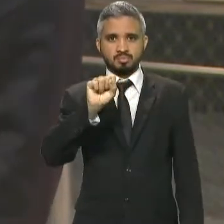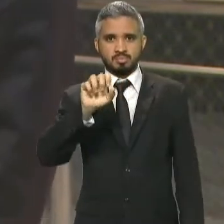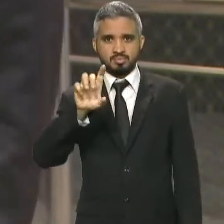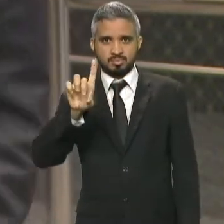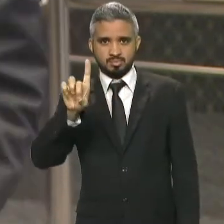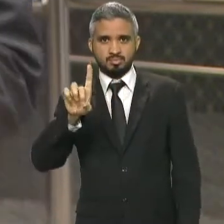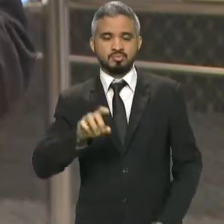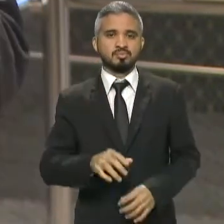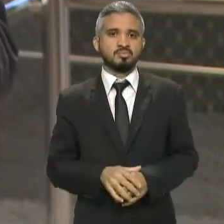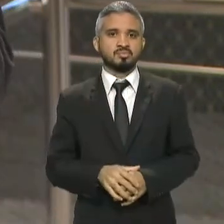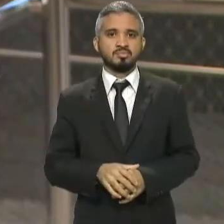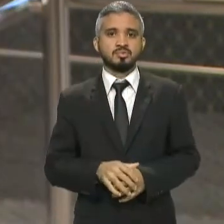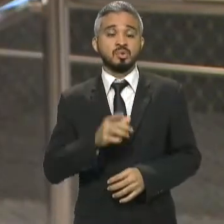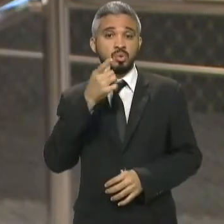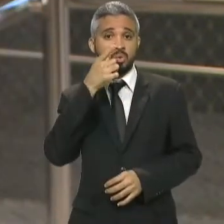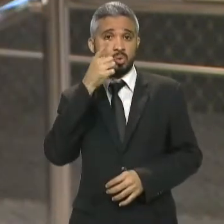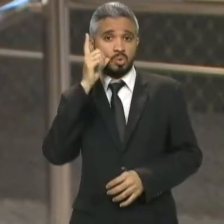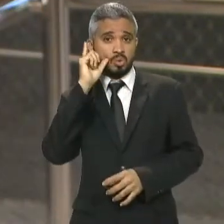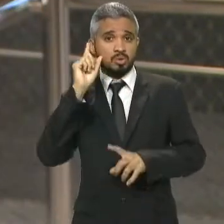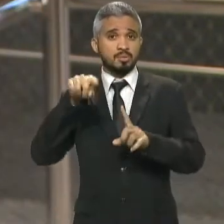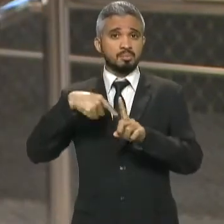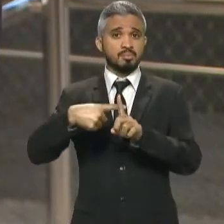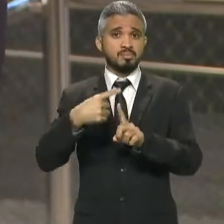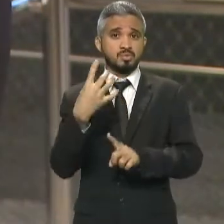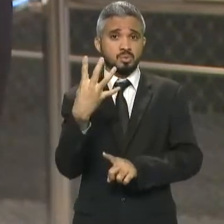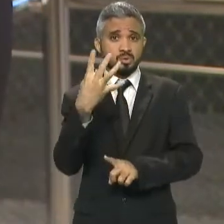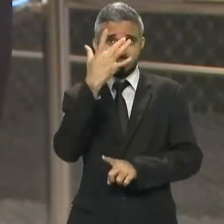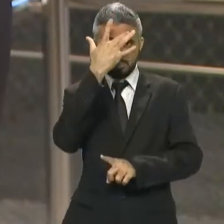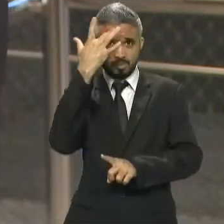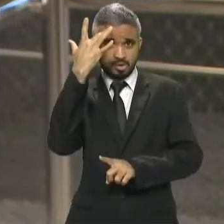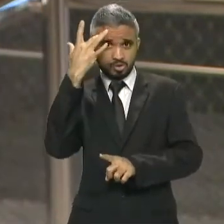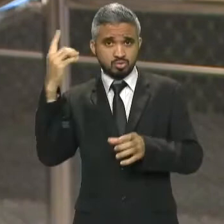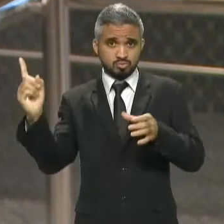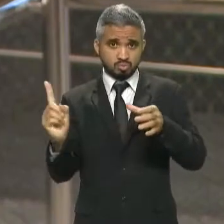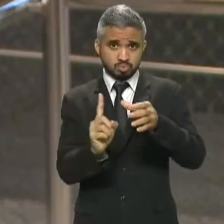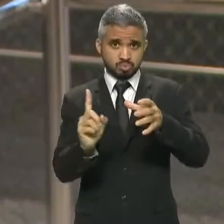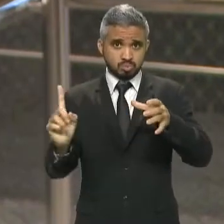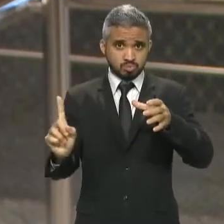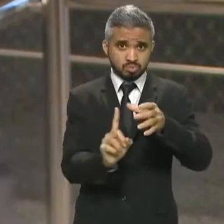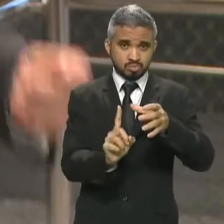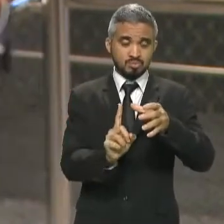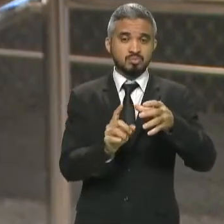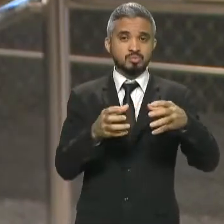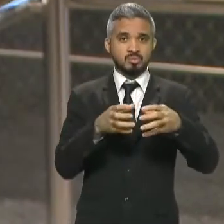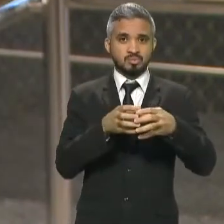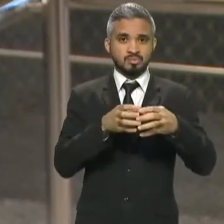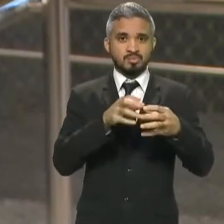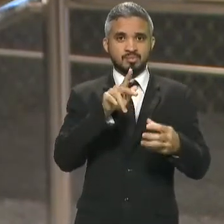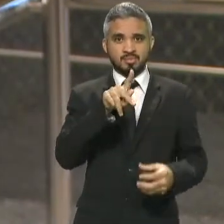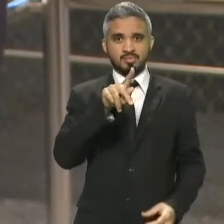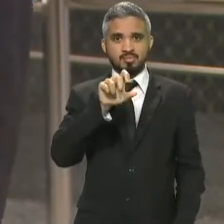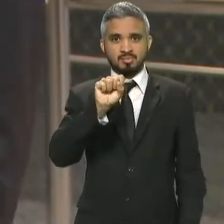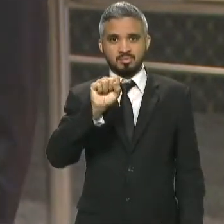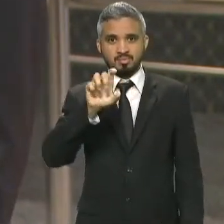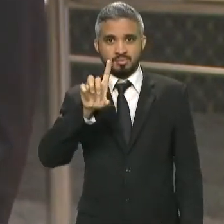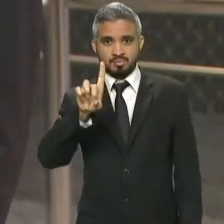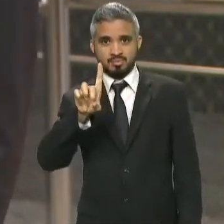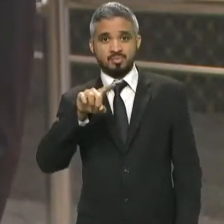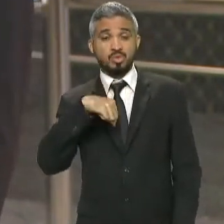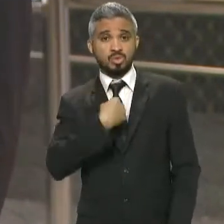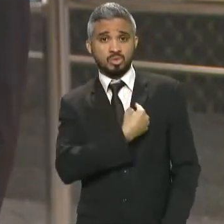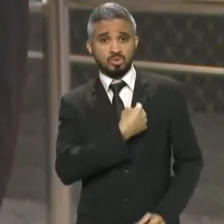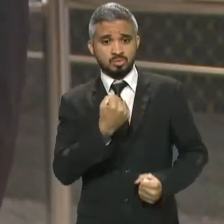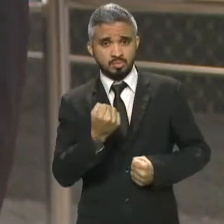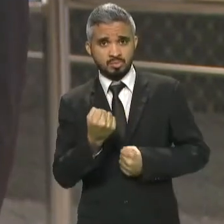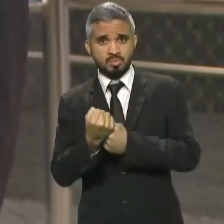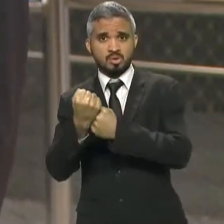foram mais 4 pessoas relevantes na política do Maranhão, ingressadas no PSD, que resolvendo apoiar a candidatura de